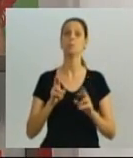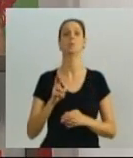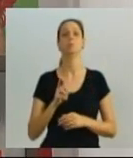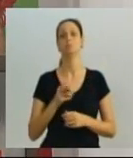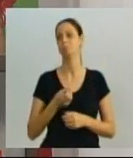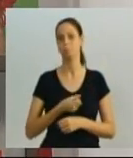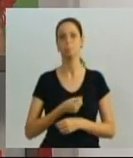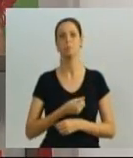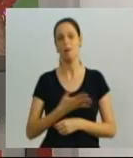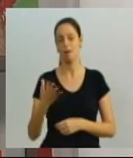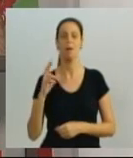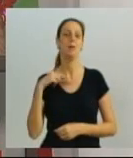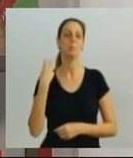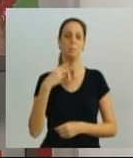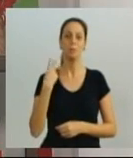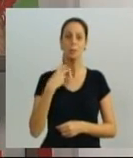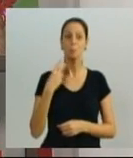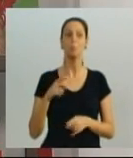vereadores